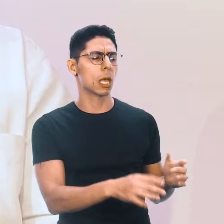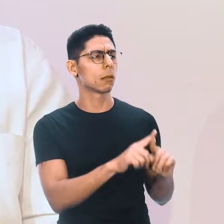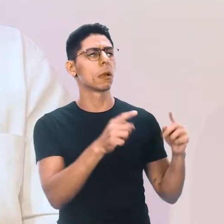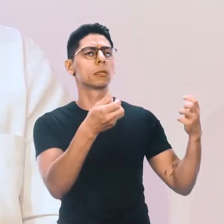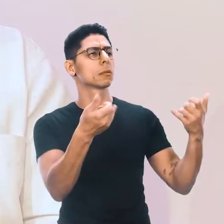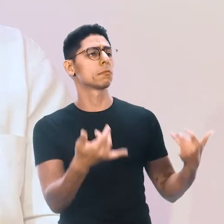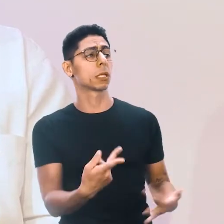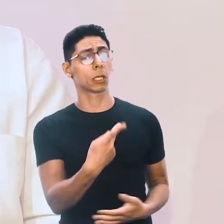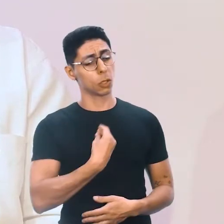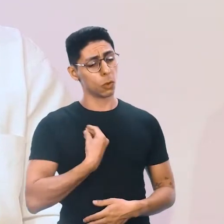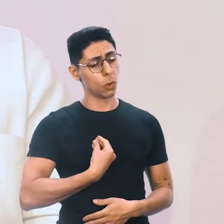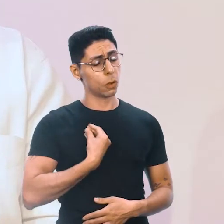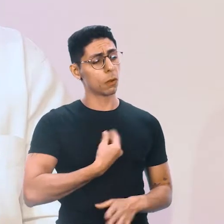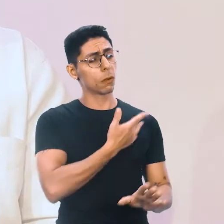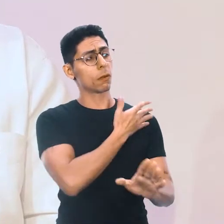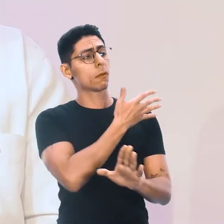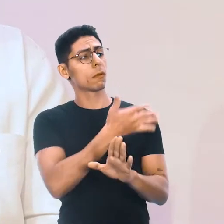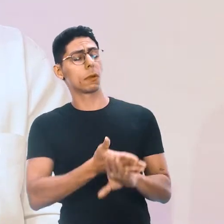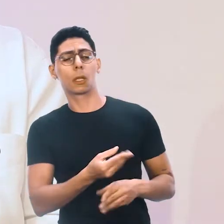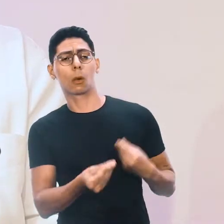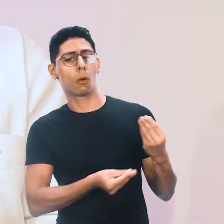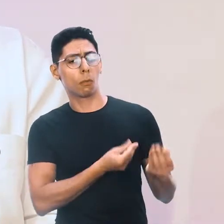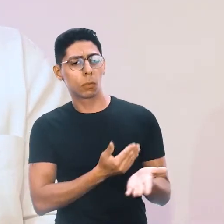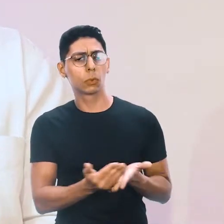tudo começou nessa trajetória de luta?